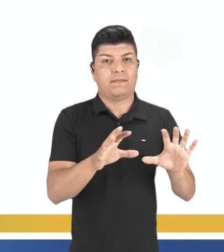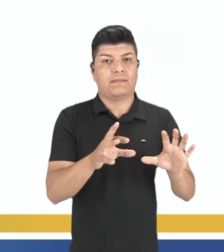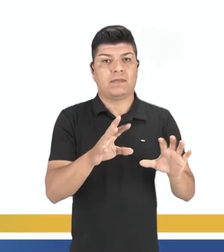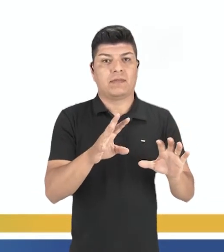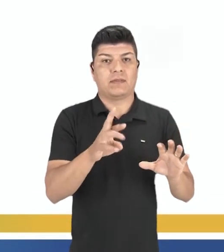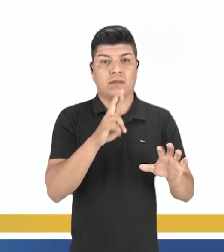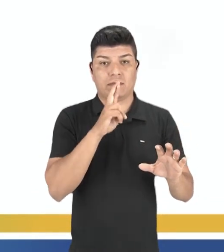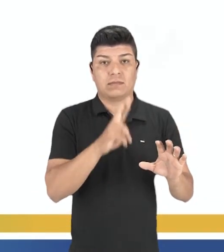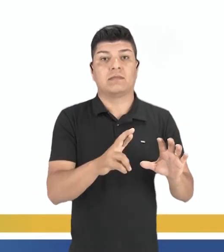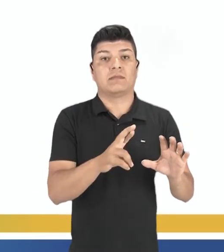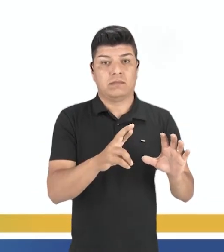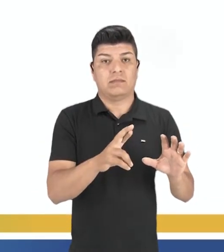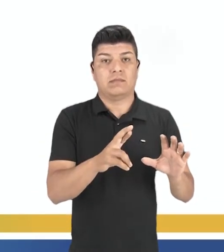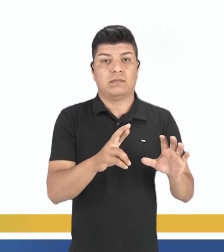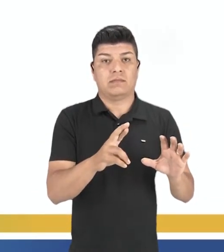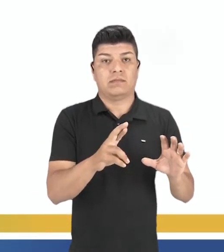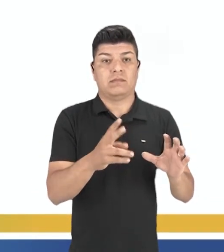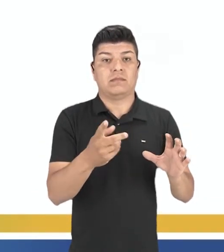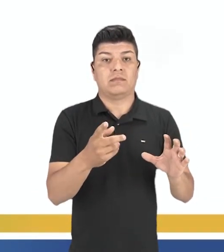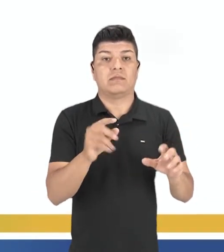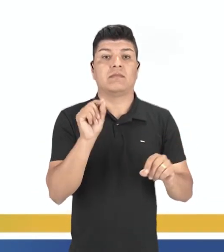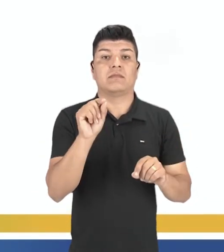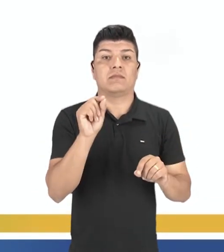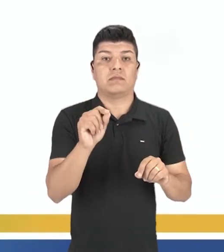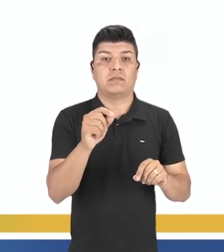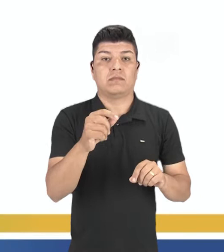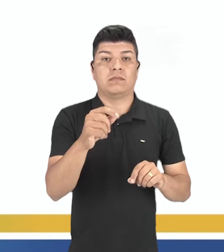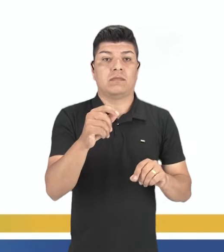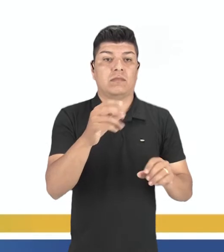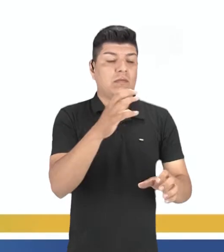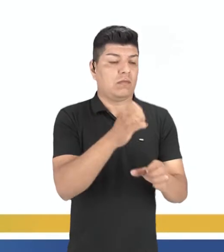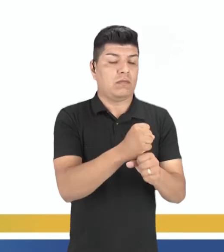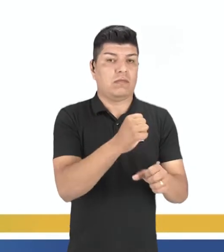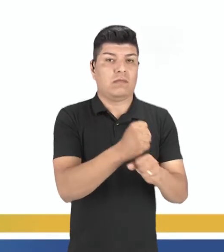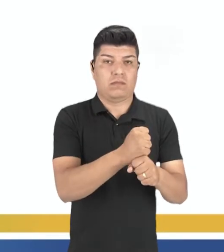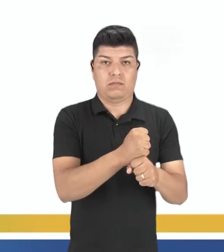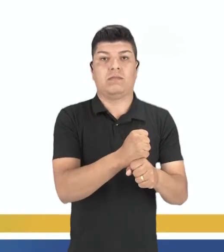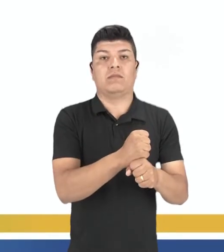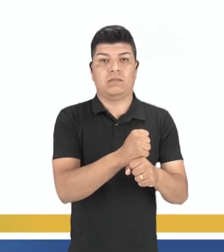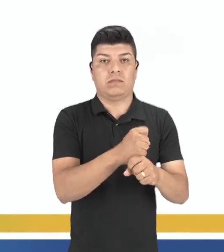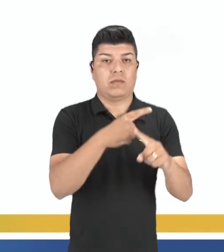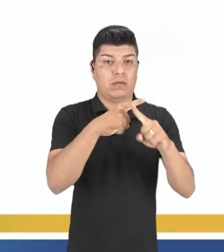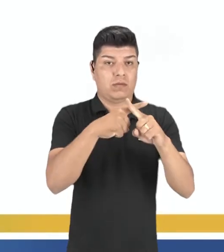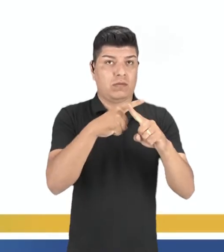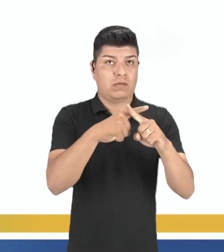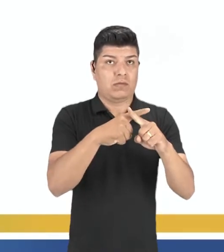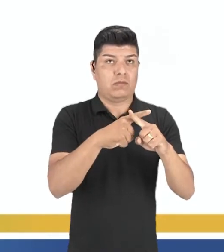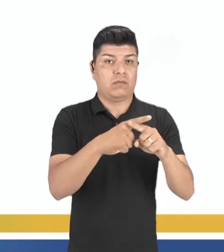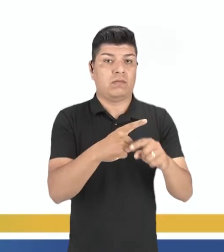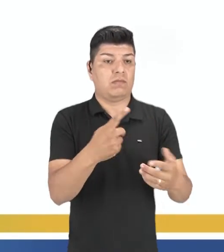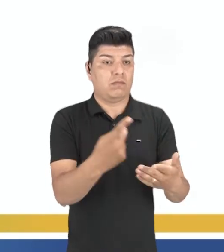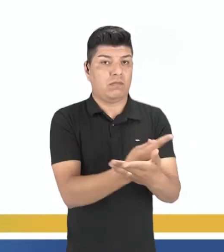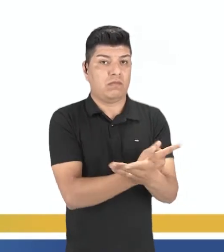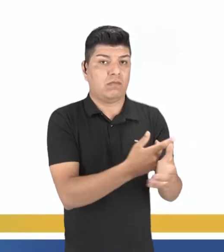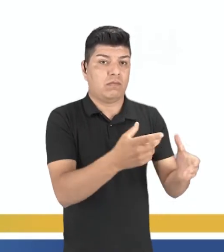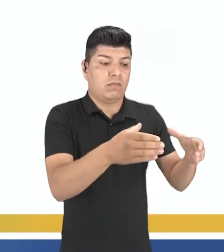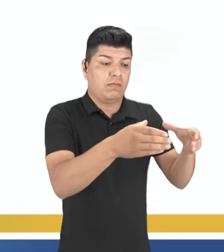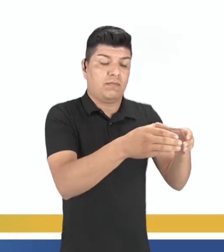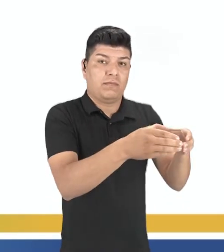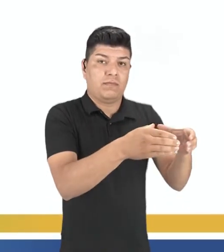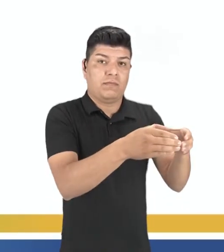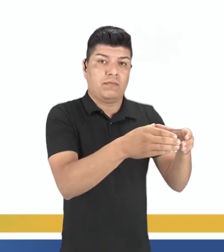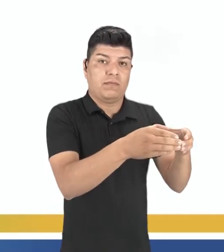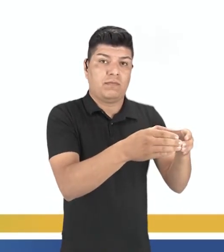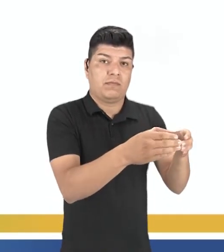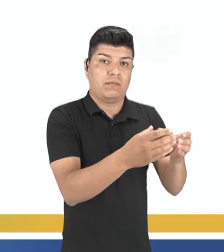resultado desses eventos é um produto, ou seja, é a multiplicação. Porque uma coisa vai acontecer em um ambiente ou no